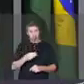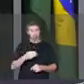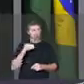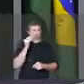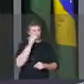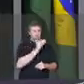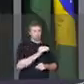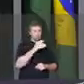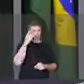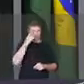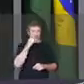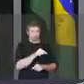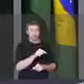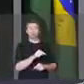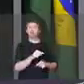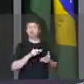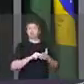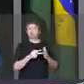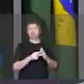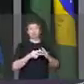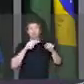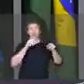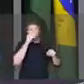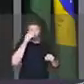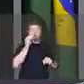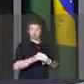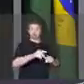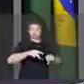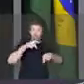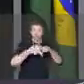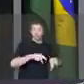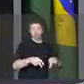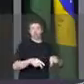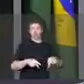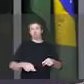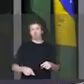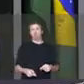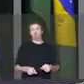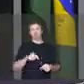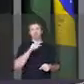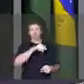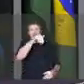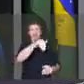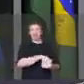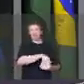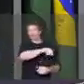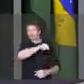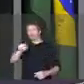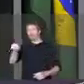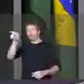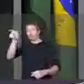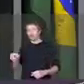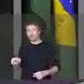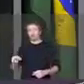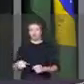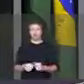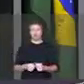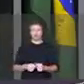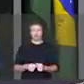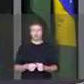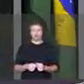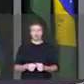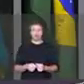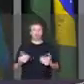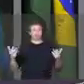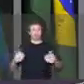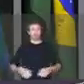forma, o descaso está com o povo, o descaso está com o eleitor do deputado, aquele que o colocou aqui dentro.